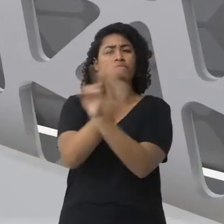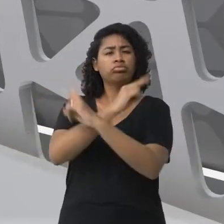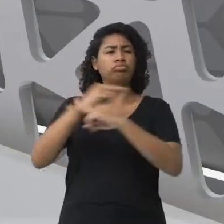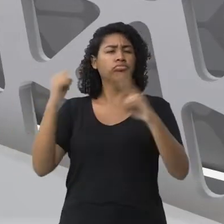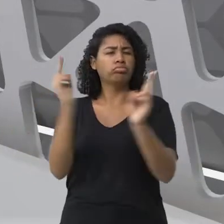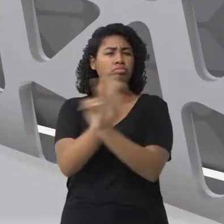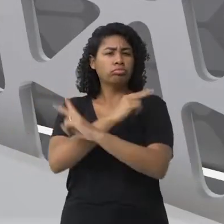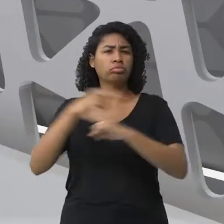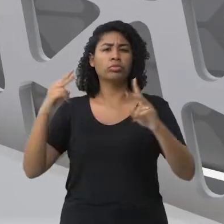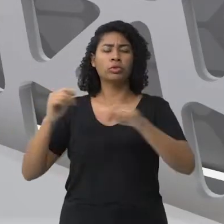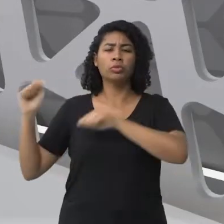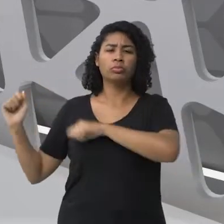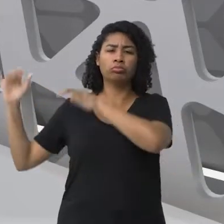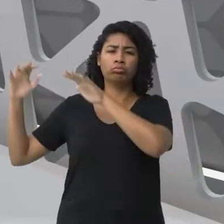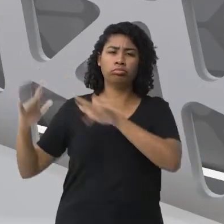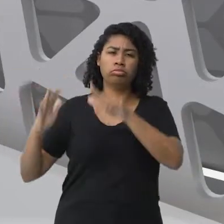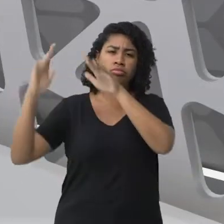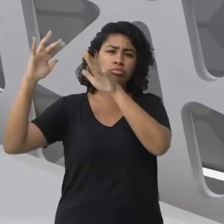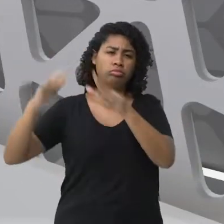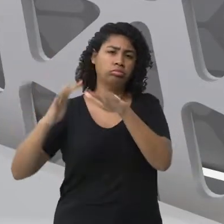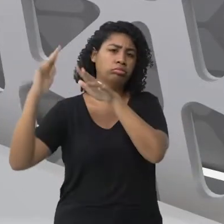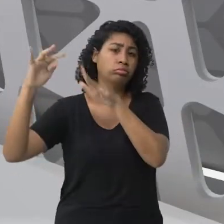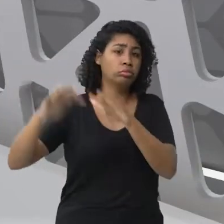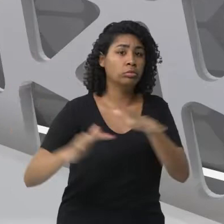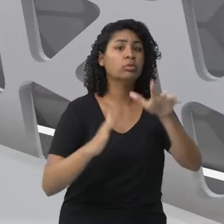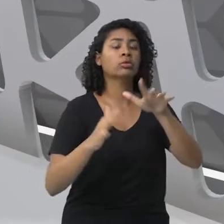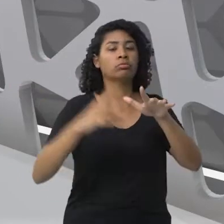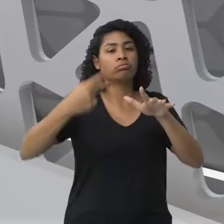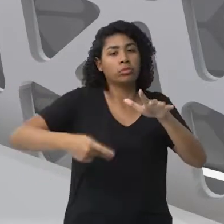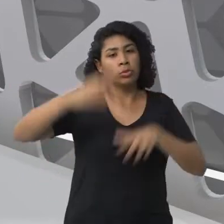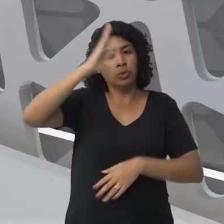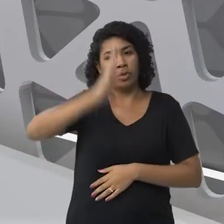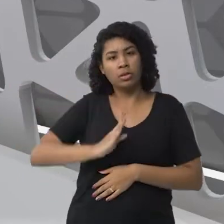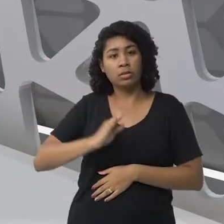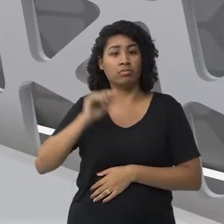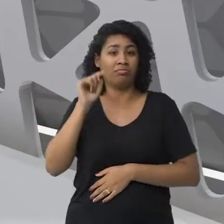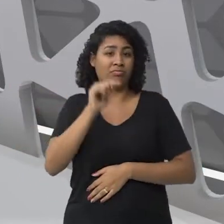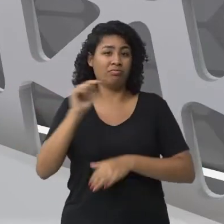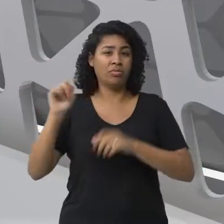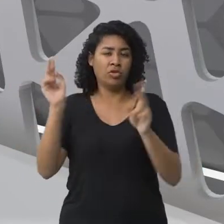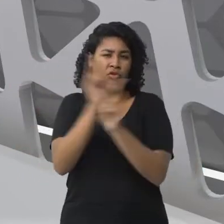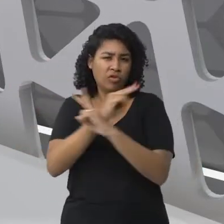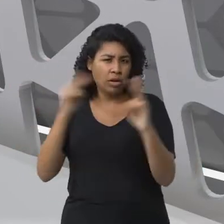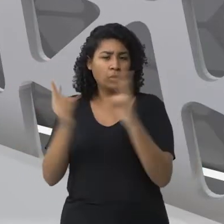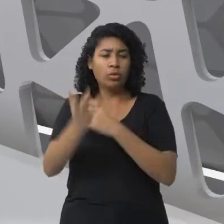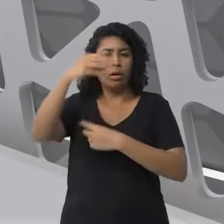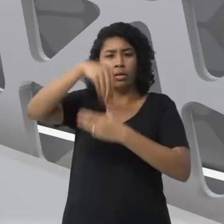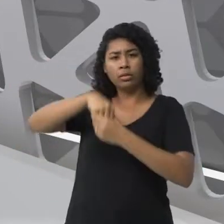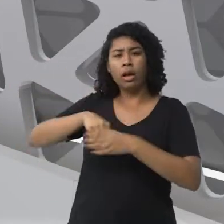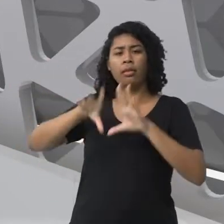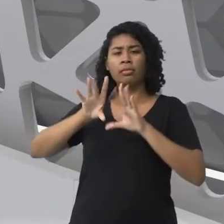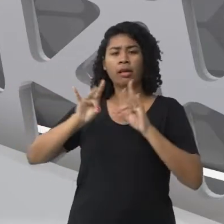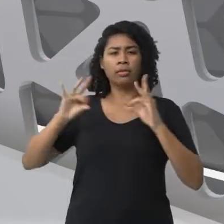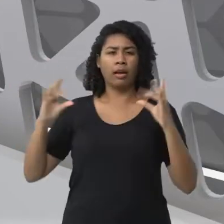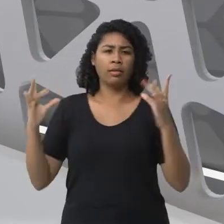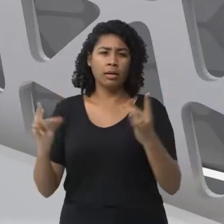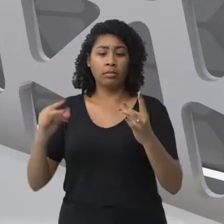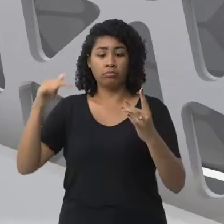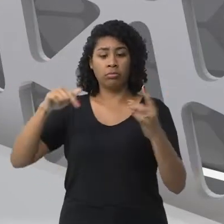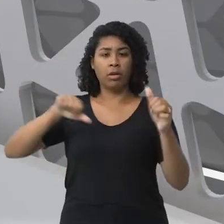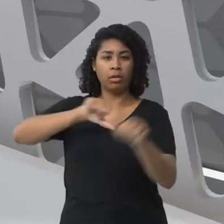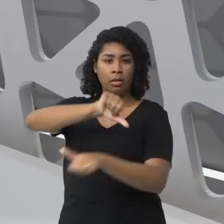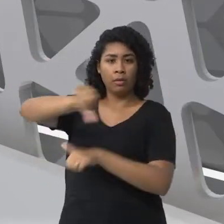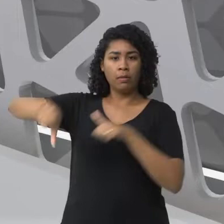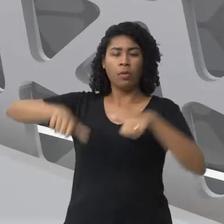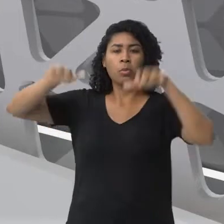nosso continente, ao interior do Brasil, ele vem trazendo uma umidade. Essa umidade se transforma em chuva e vai cair na vegetação.